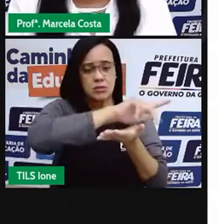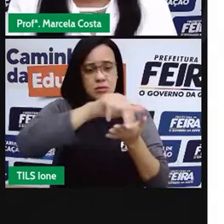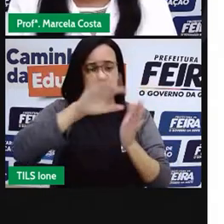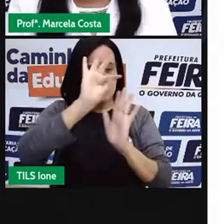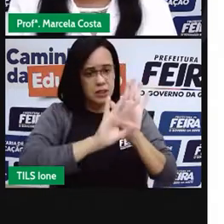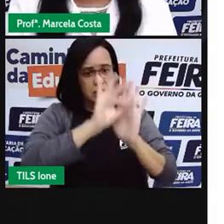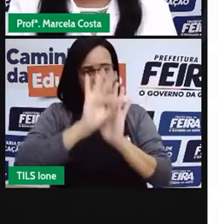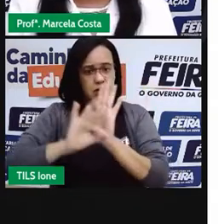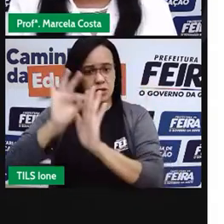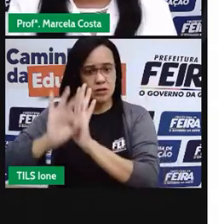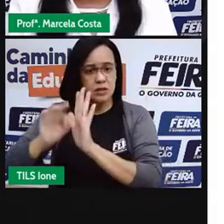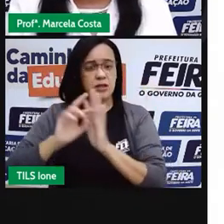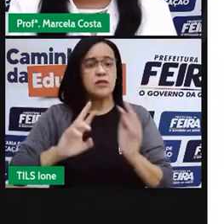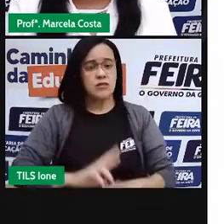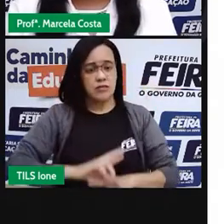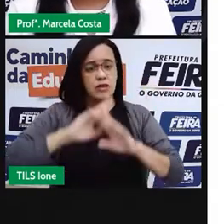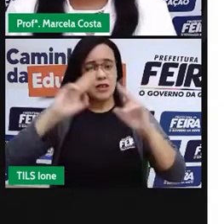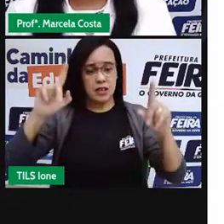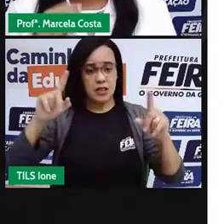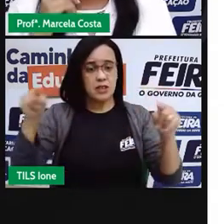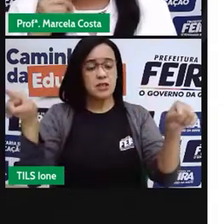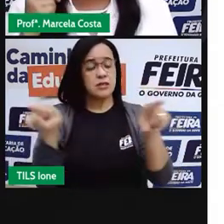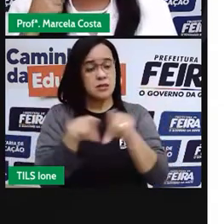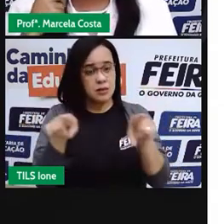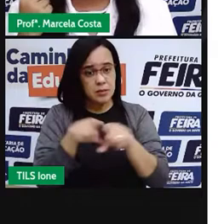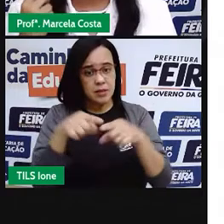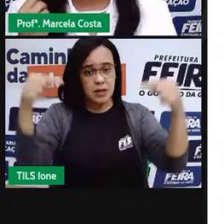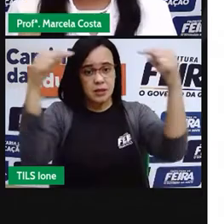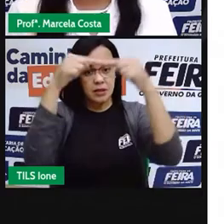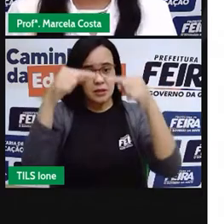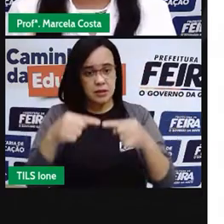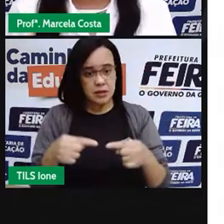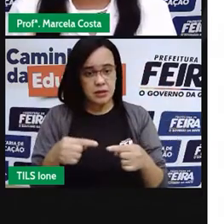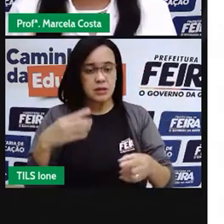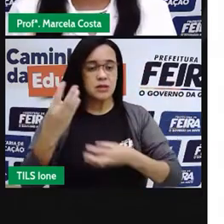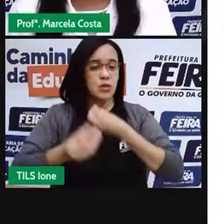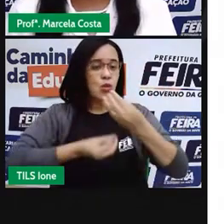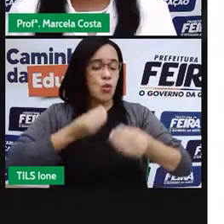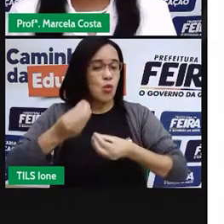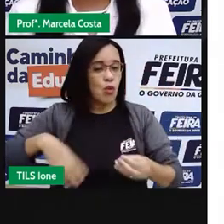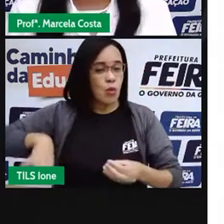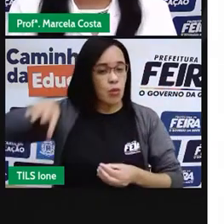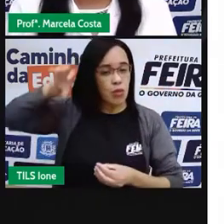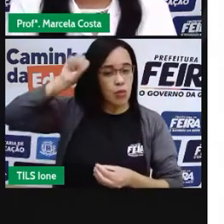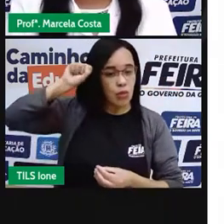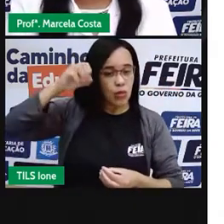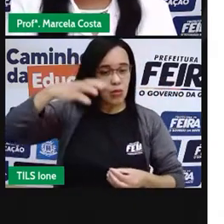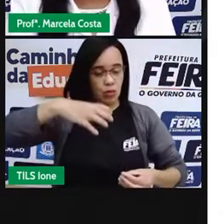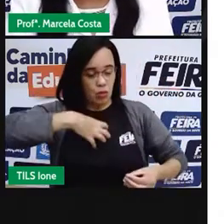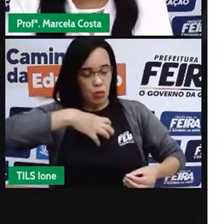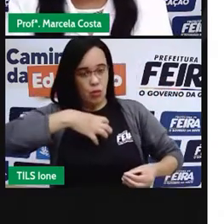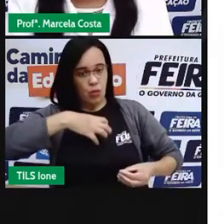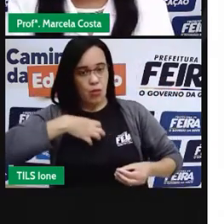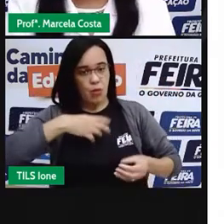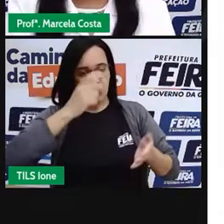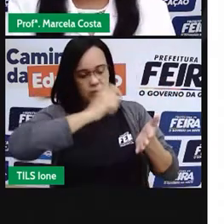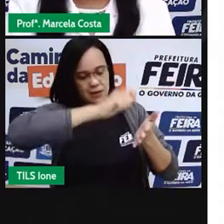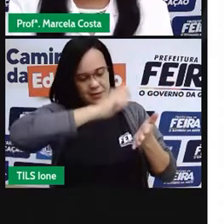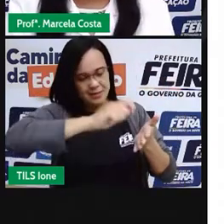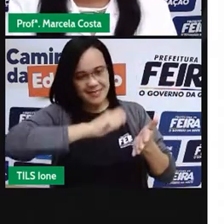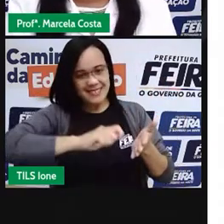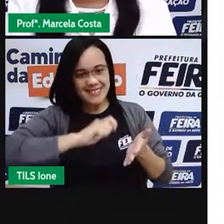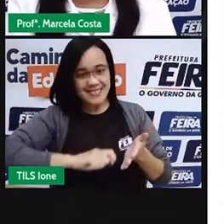textos. Também consigam relacionar os elementos sonoros com sua representação escrita.